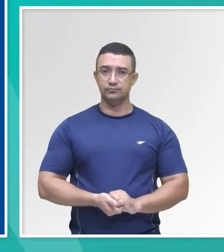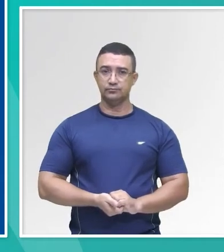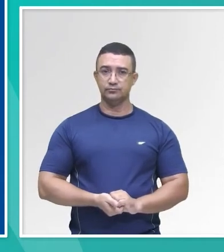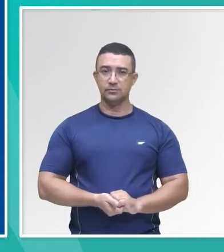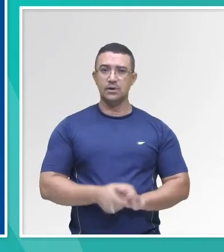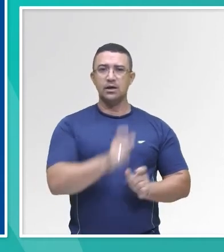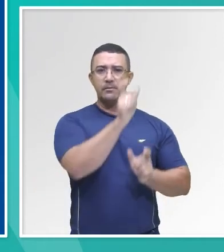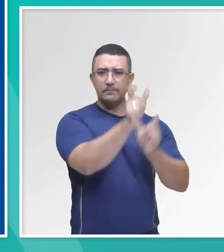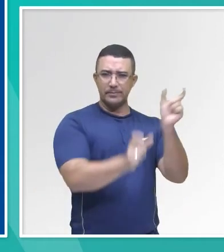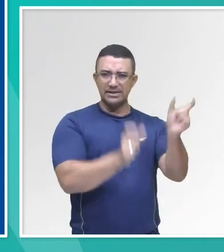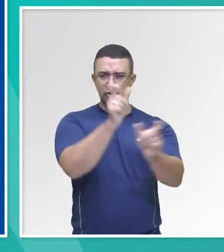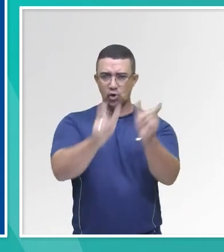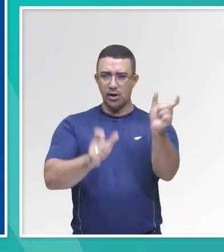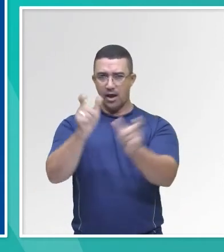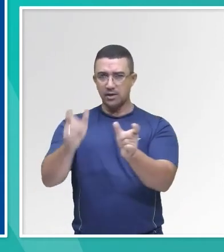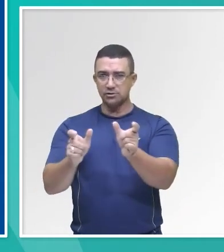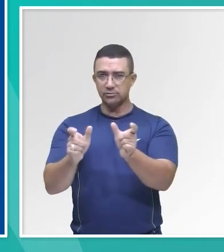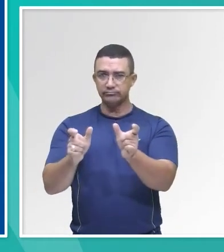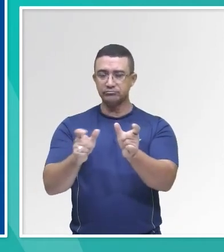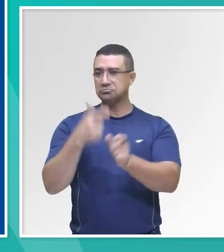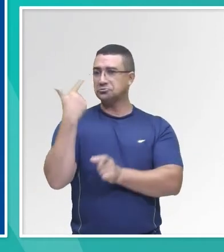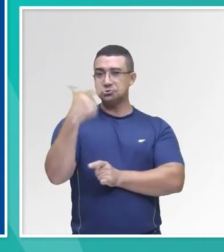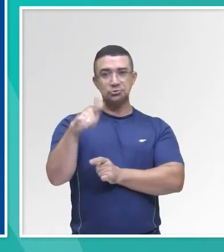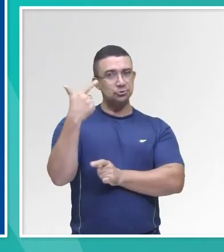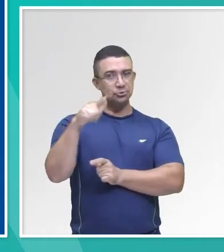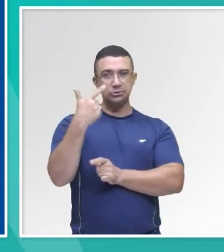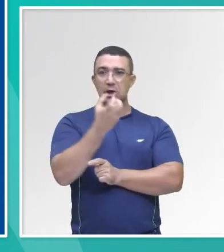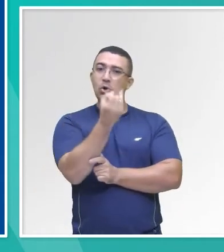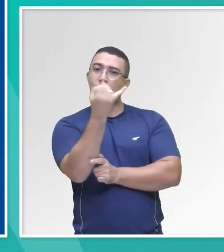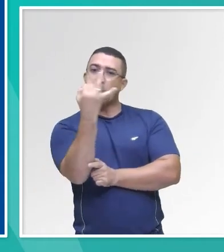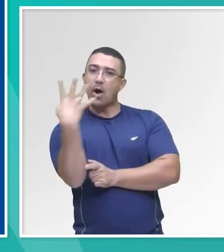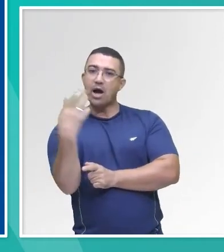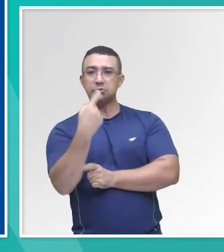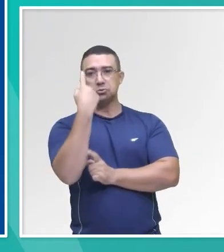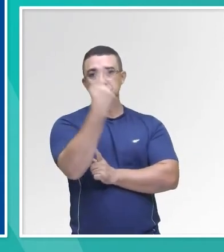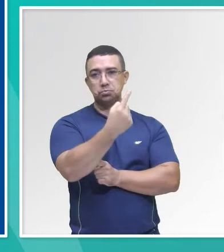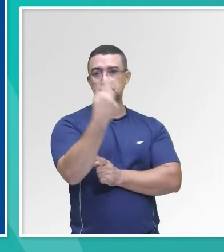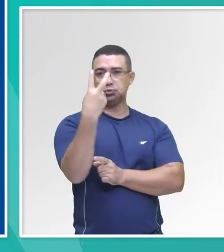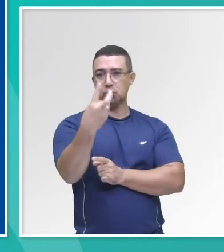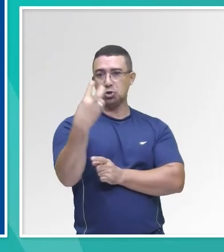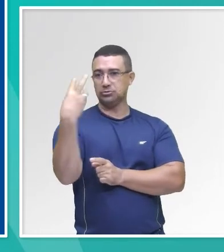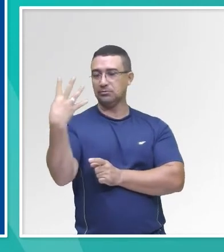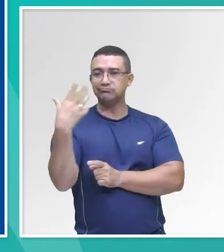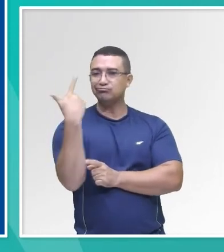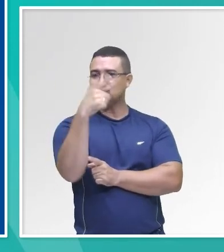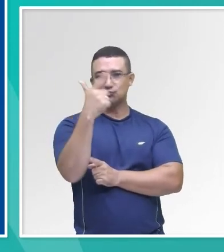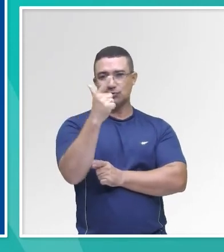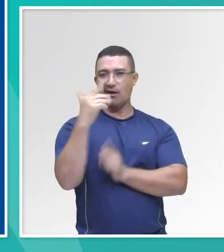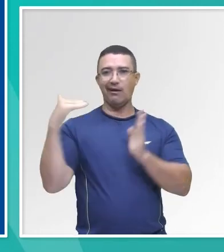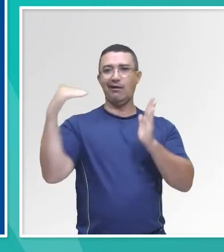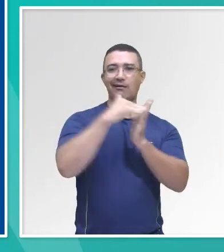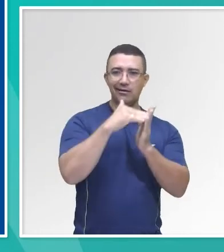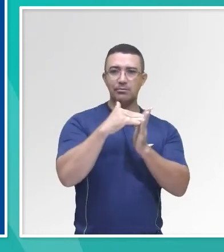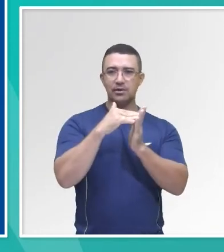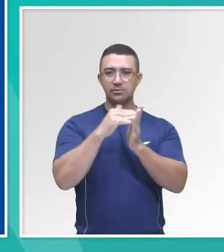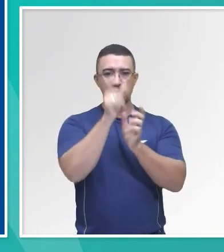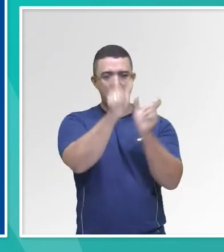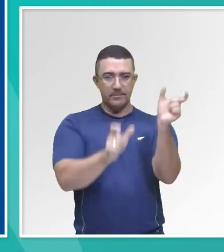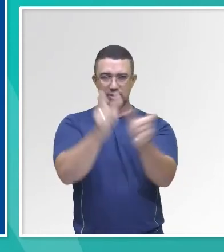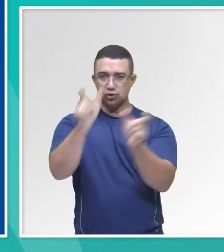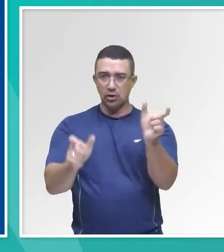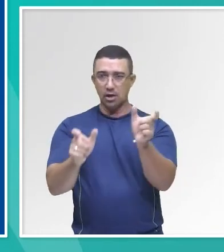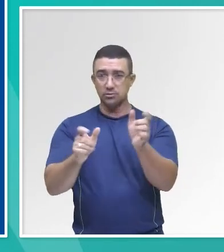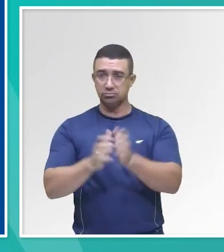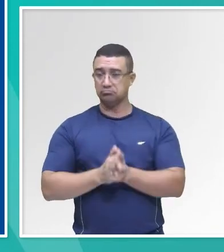personagens? Não há limite de personagens, olha só. Não há limite de personagens ao longo da trama. Novos